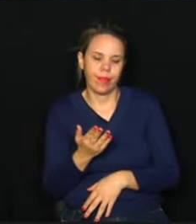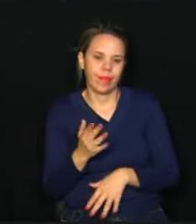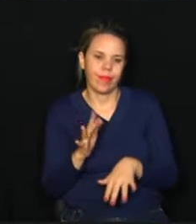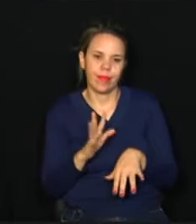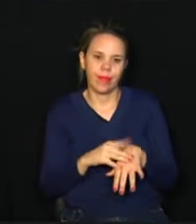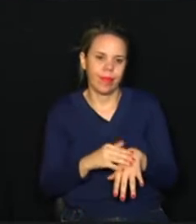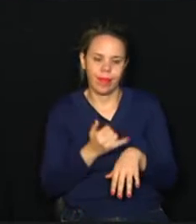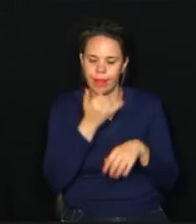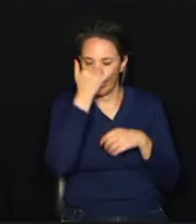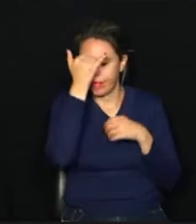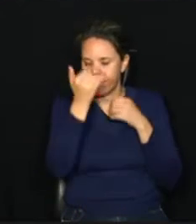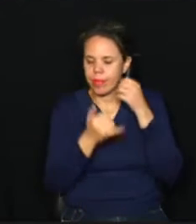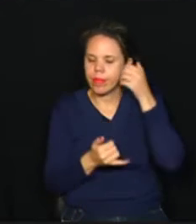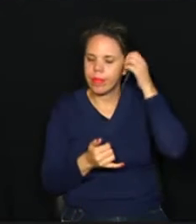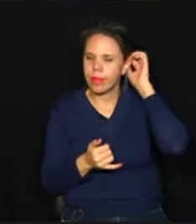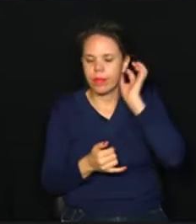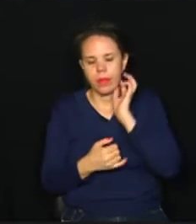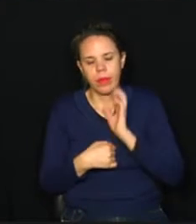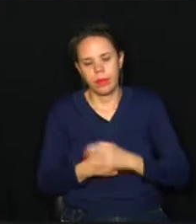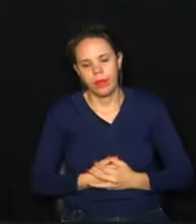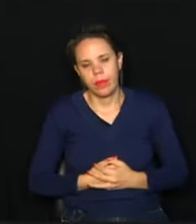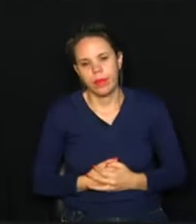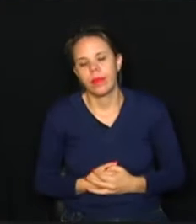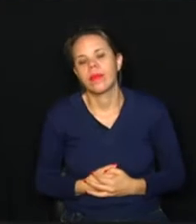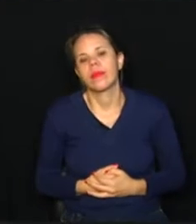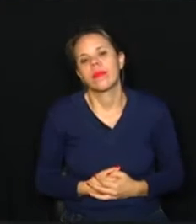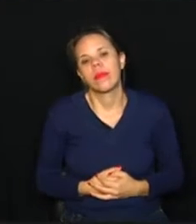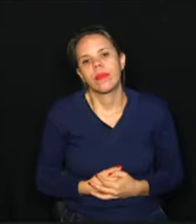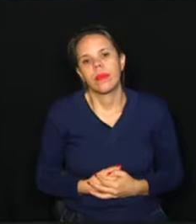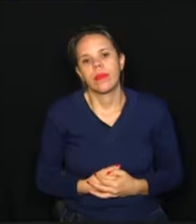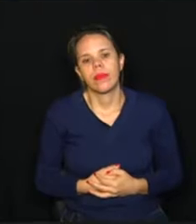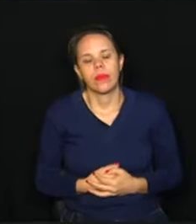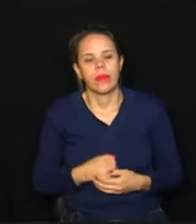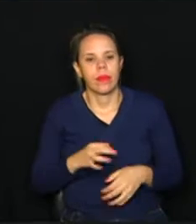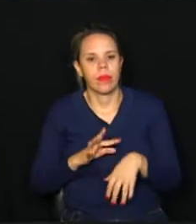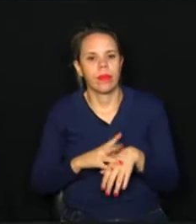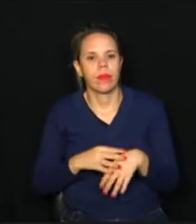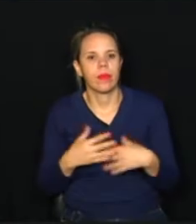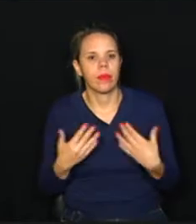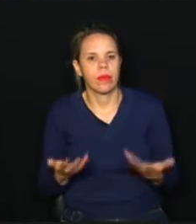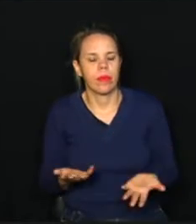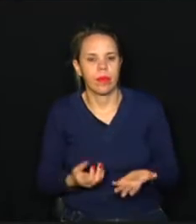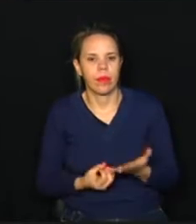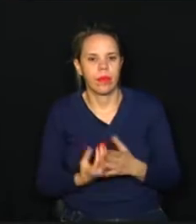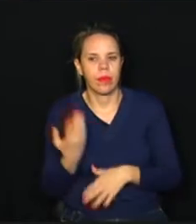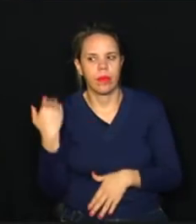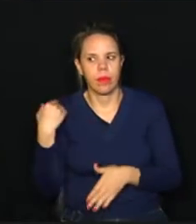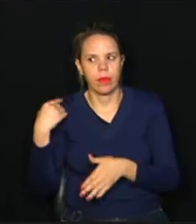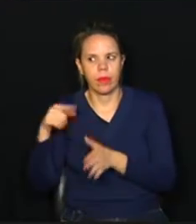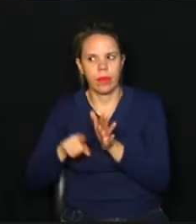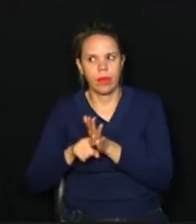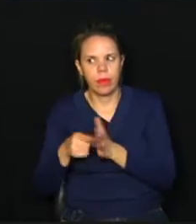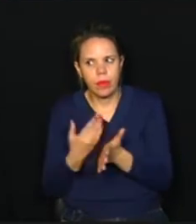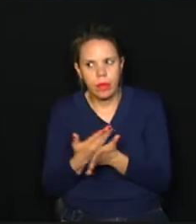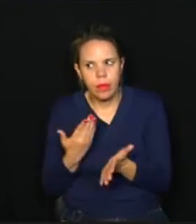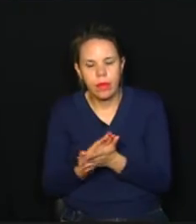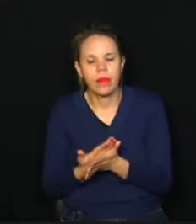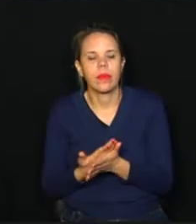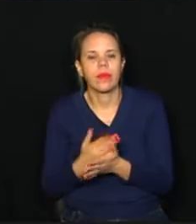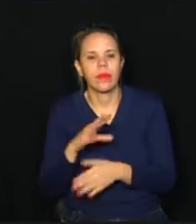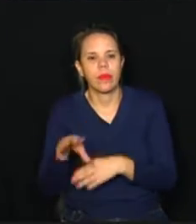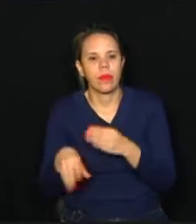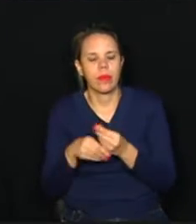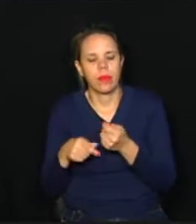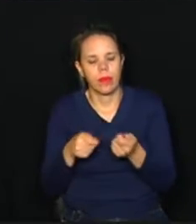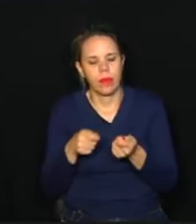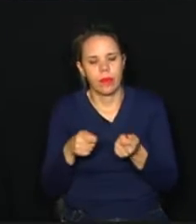têm uma letalidade muito elevada. E são doenças que foram estudadas e aprimorado o